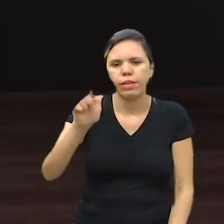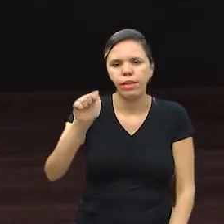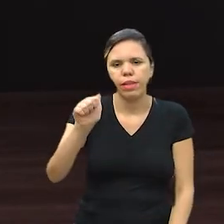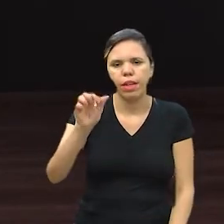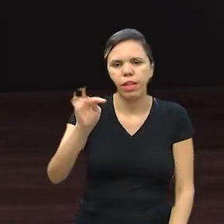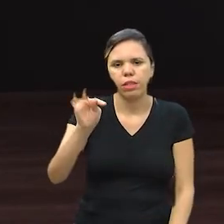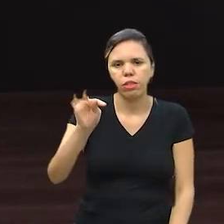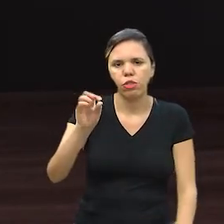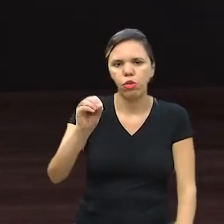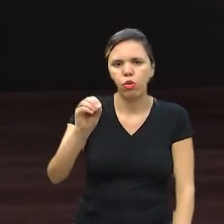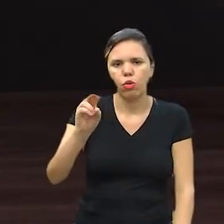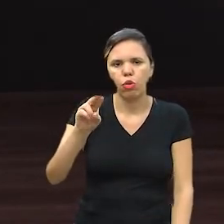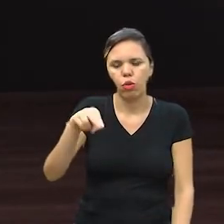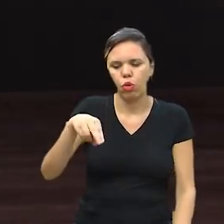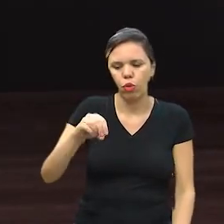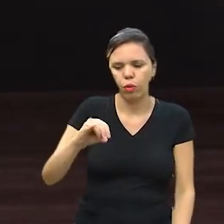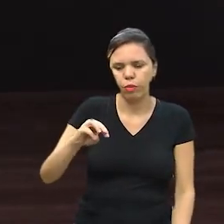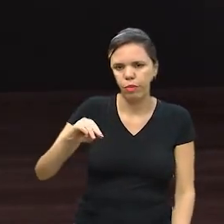dá aula aí